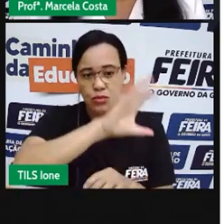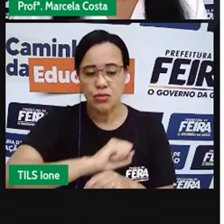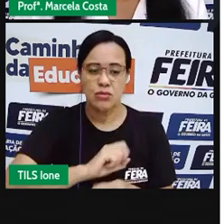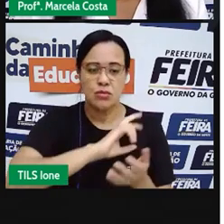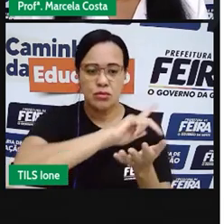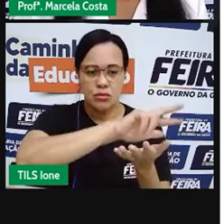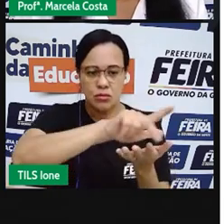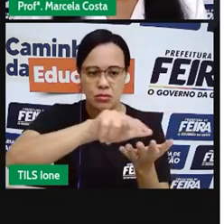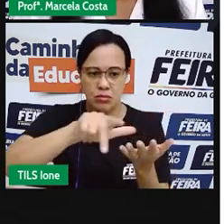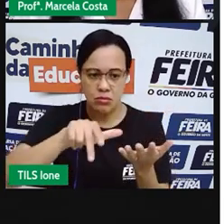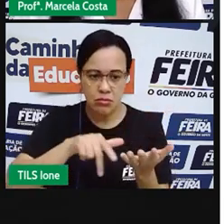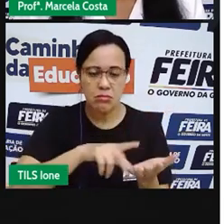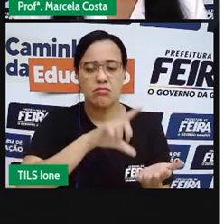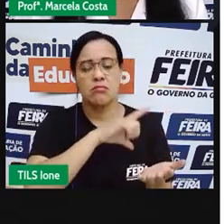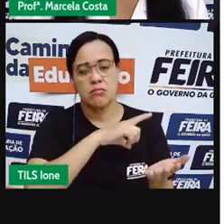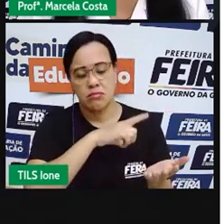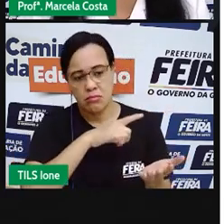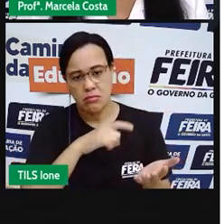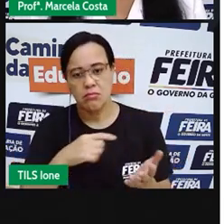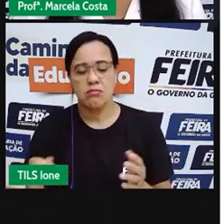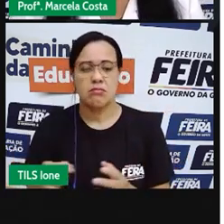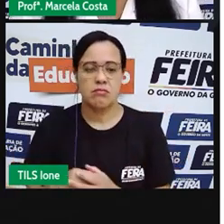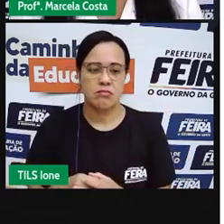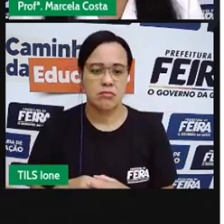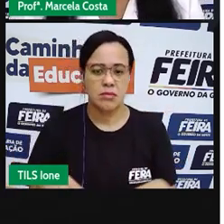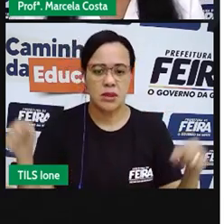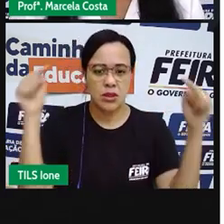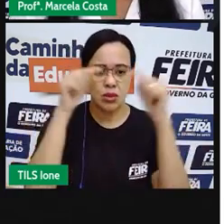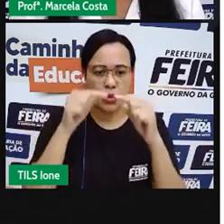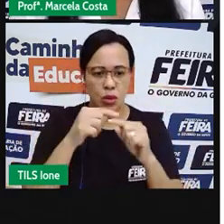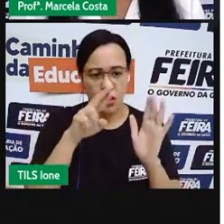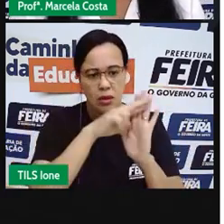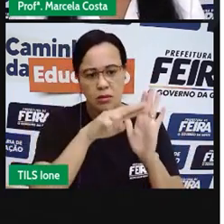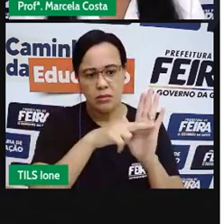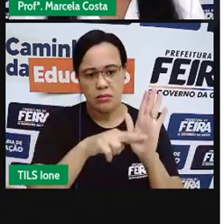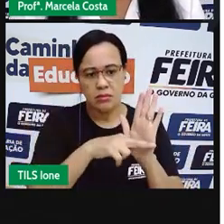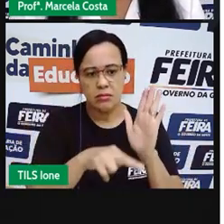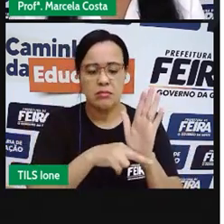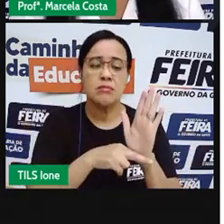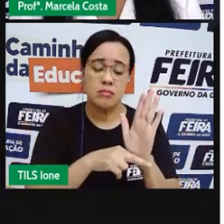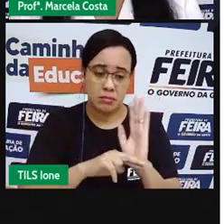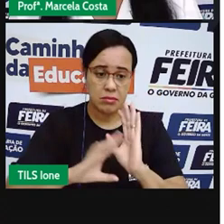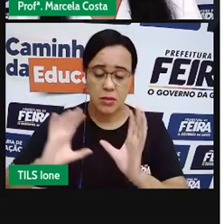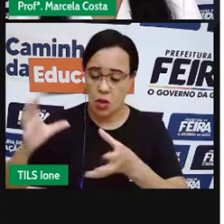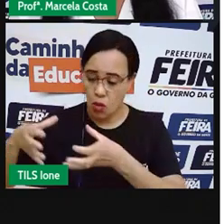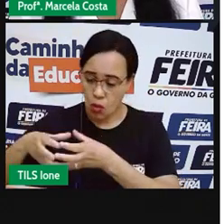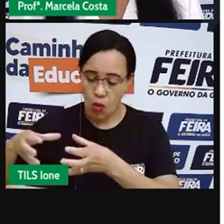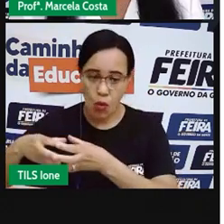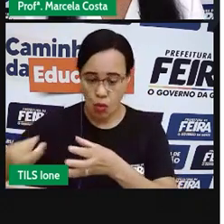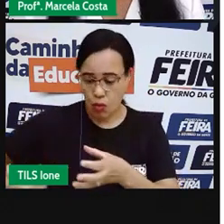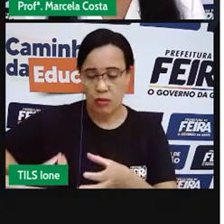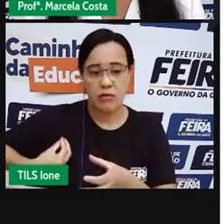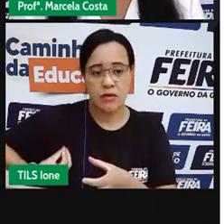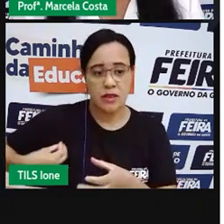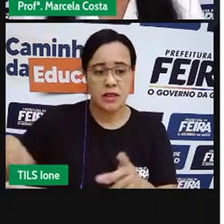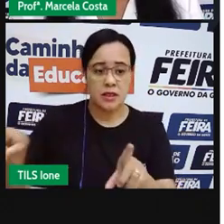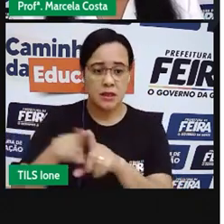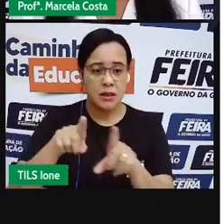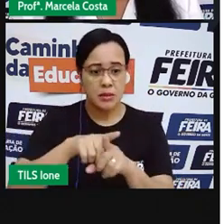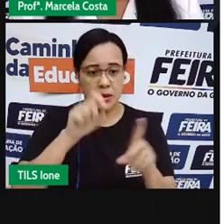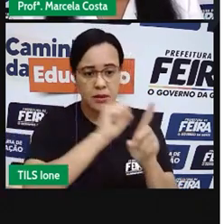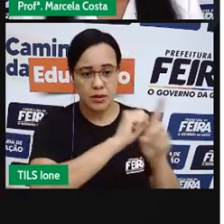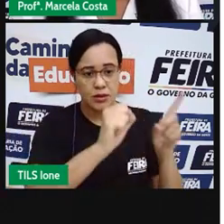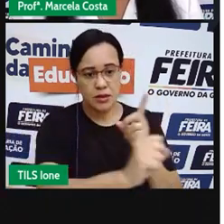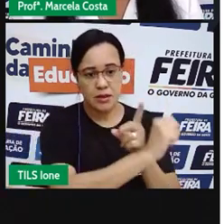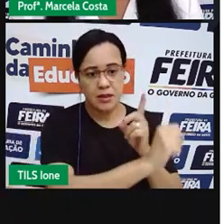situações que envolvem a vida em sociedade, a boa convivência em